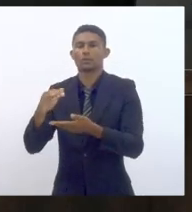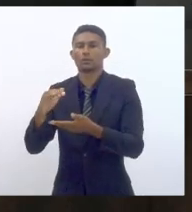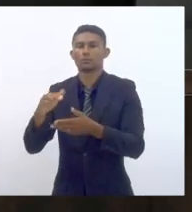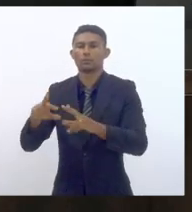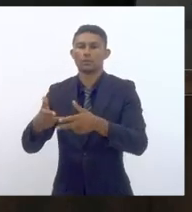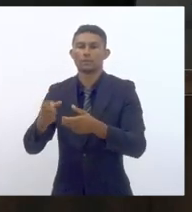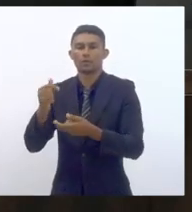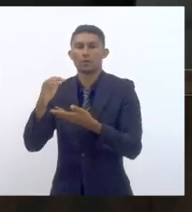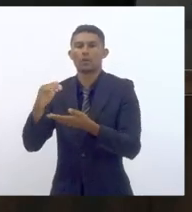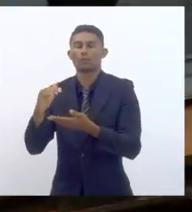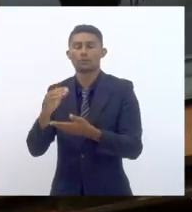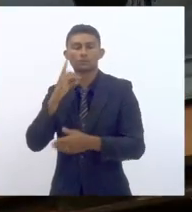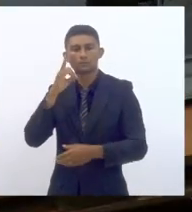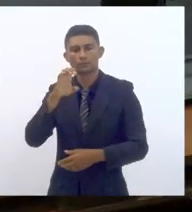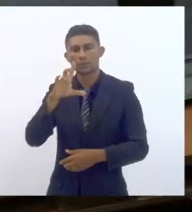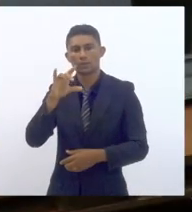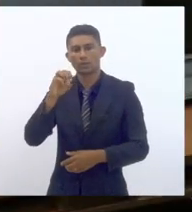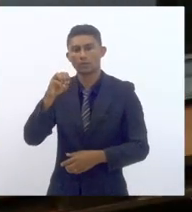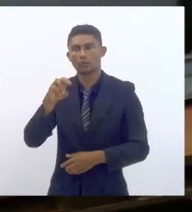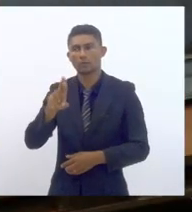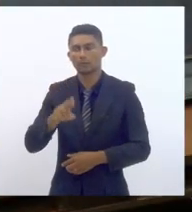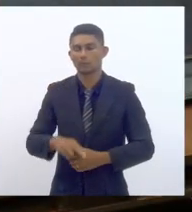Eliomar Coelho.